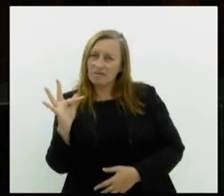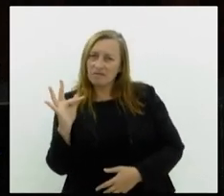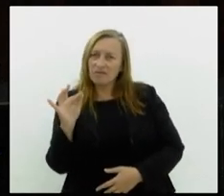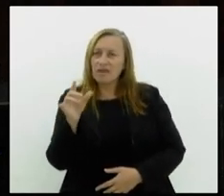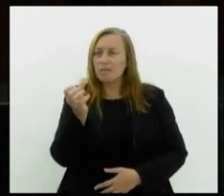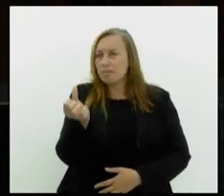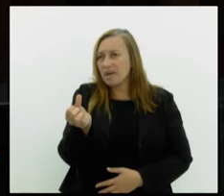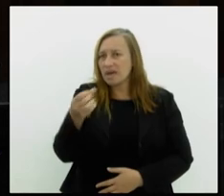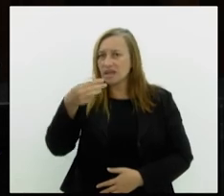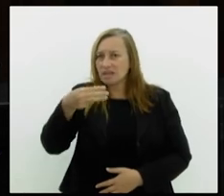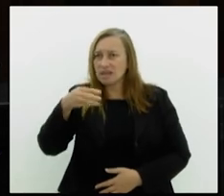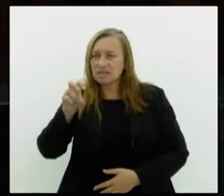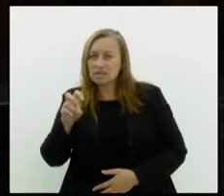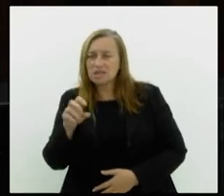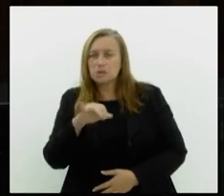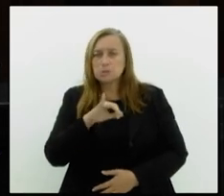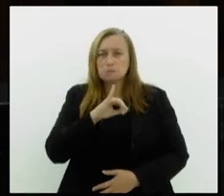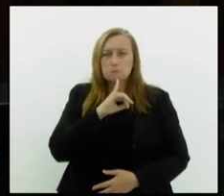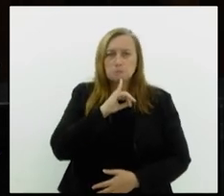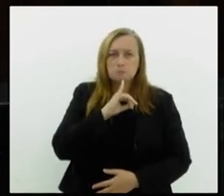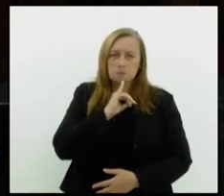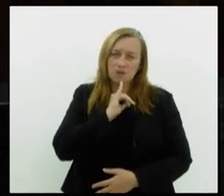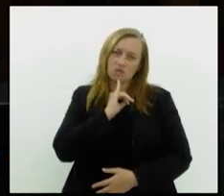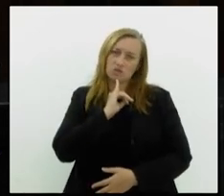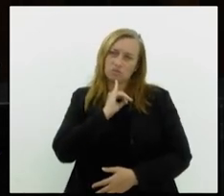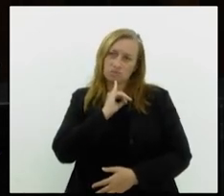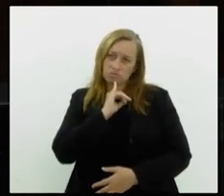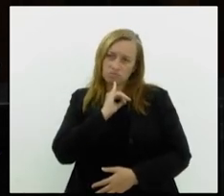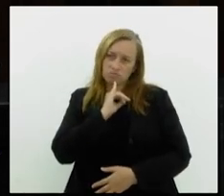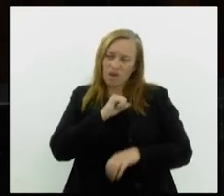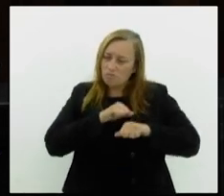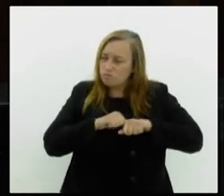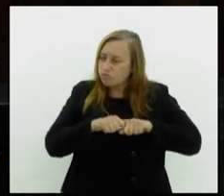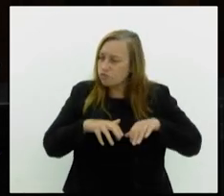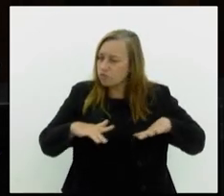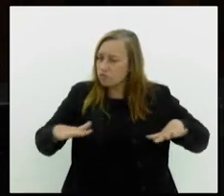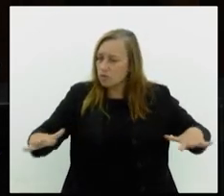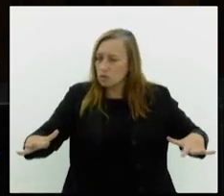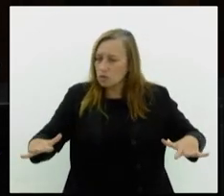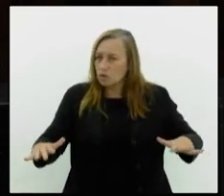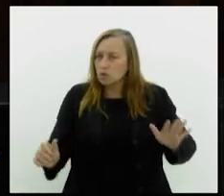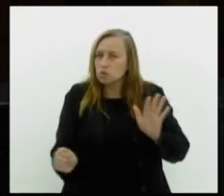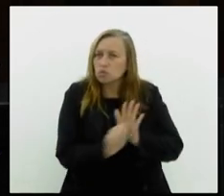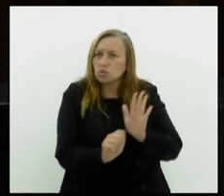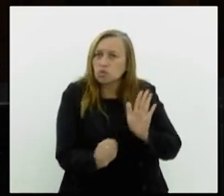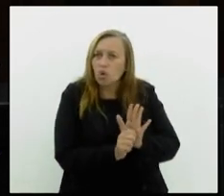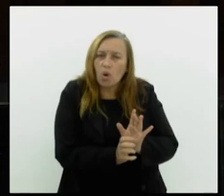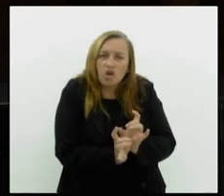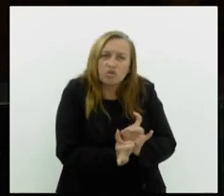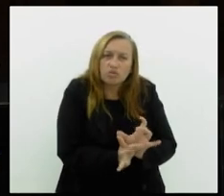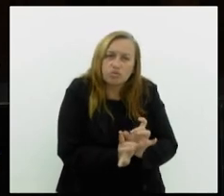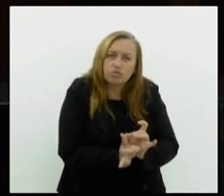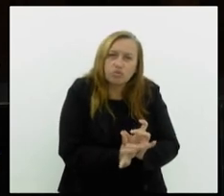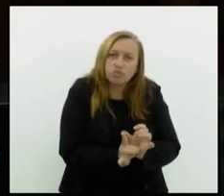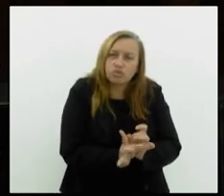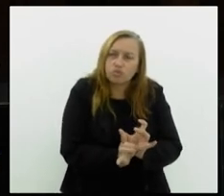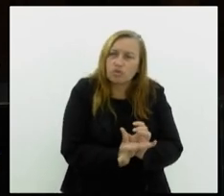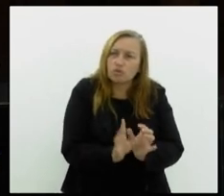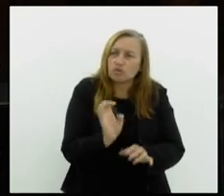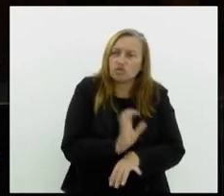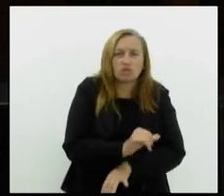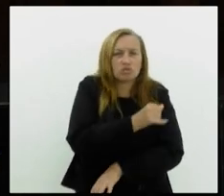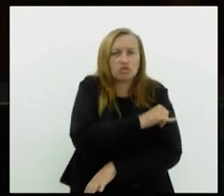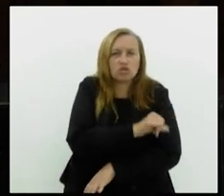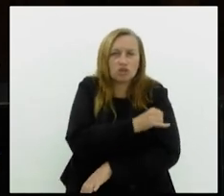infelizmente, promoveu a expansão do narcoterror no estado do Rio de